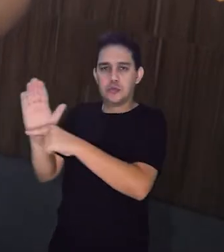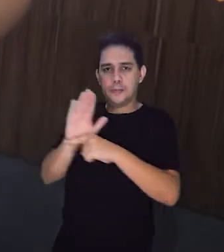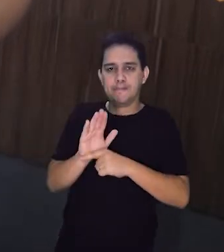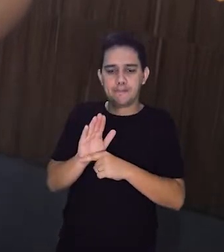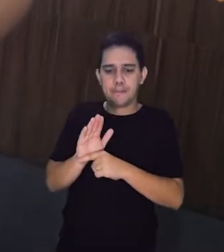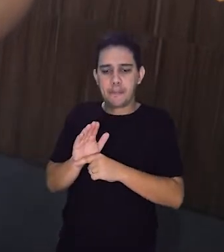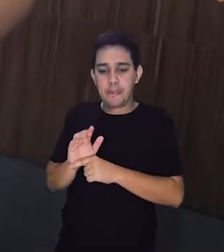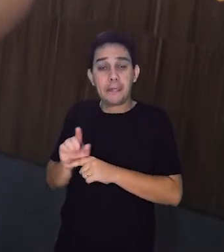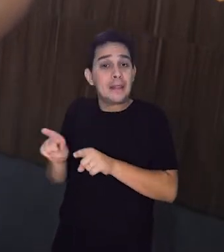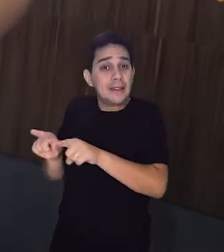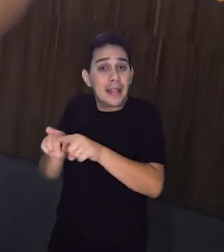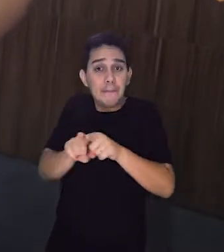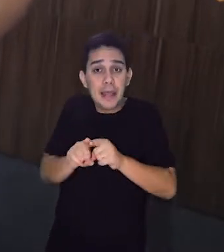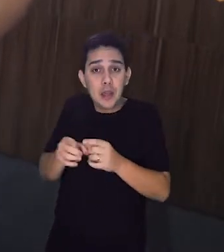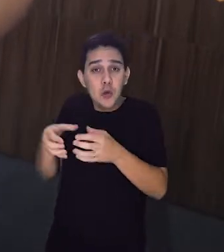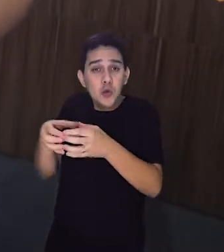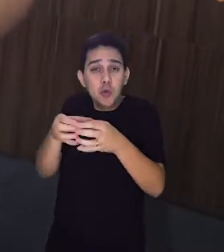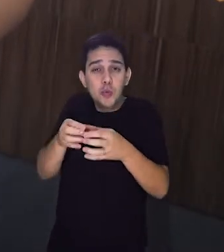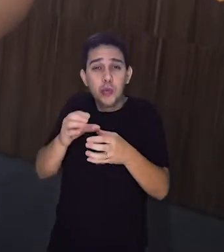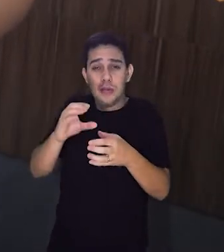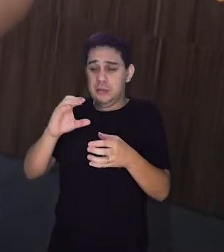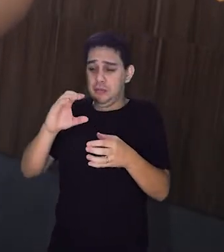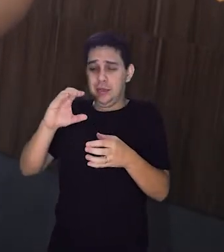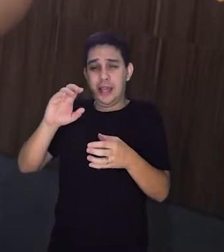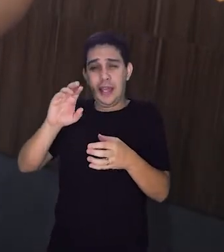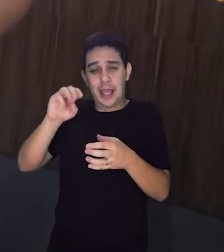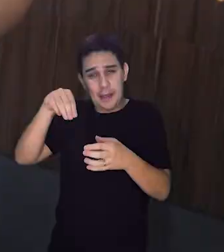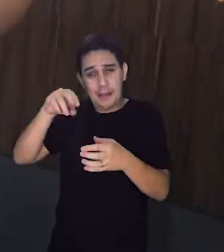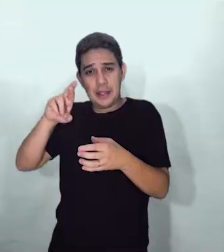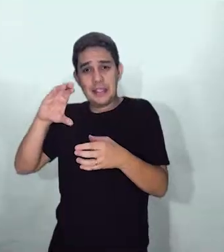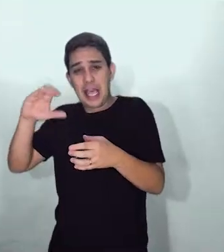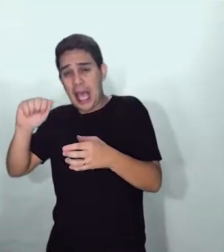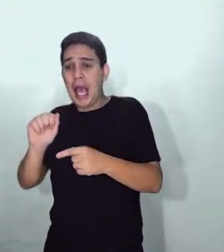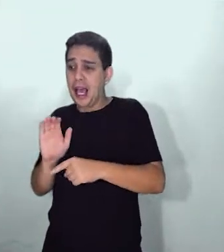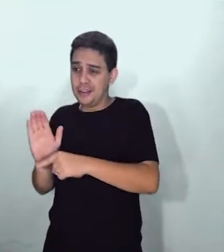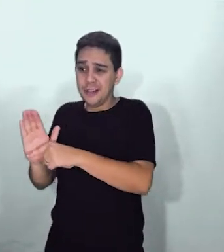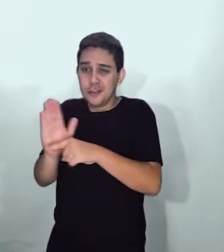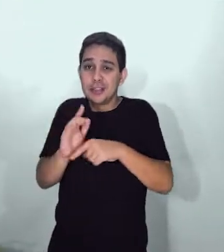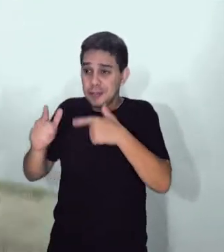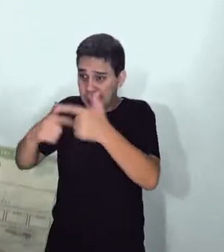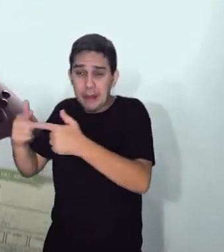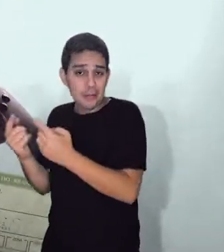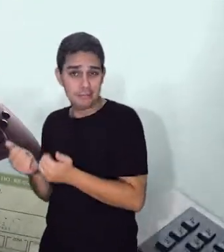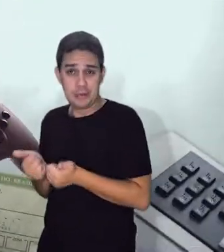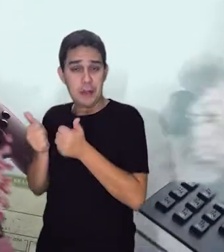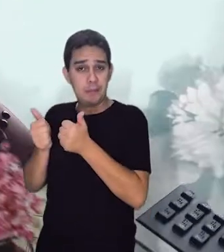Criança e Adolescente, o MCA do MPRJ. Acompanhe!